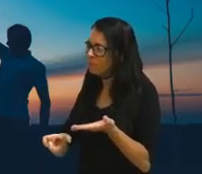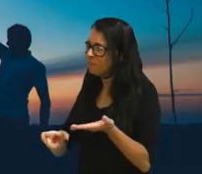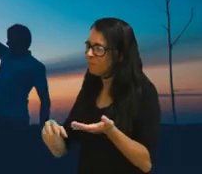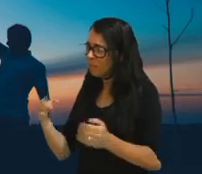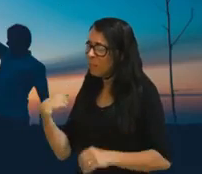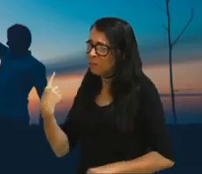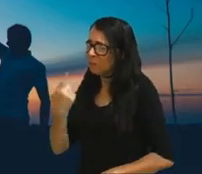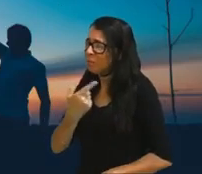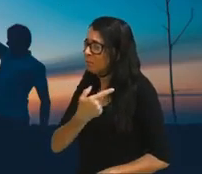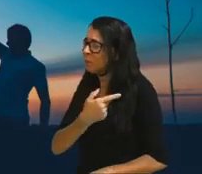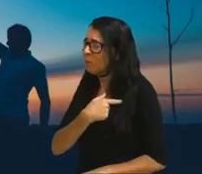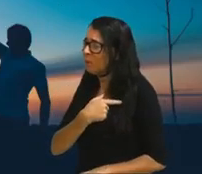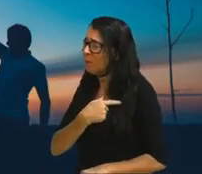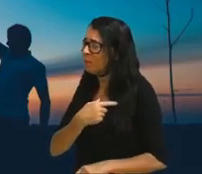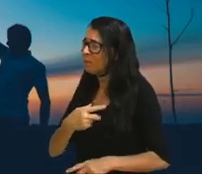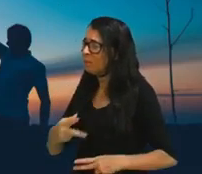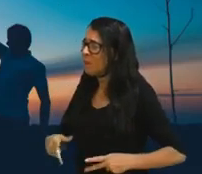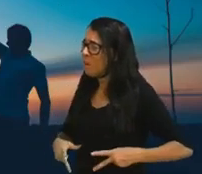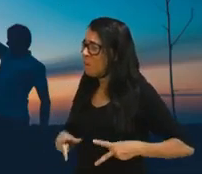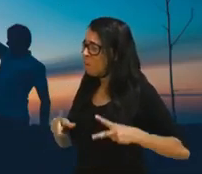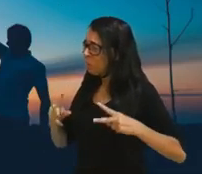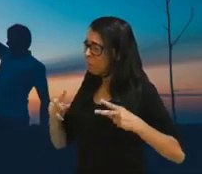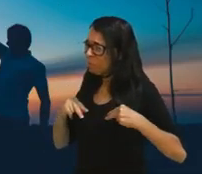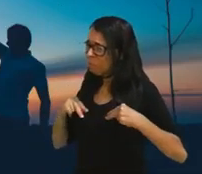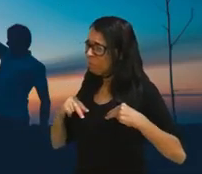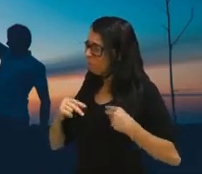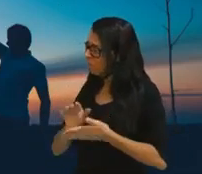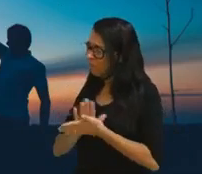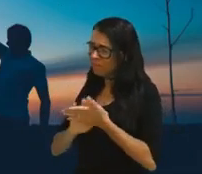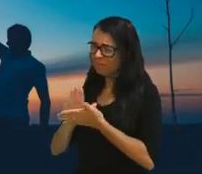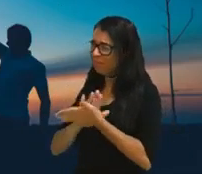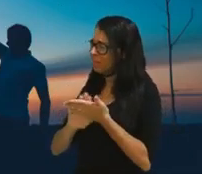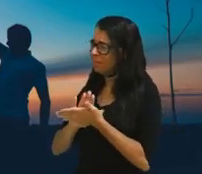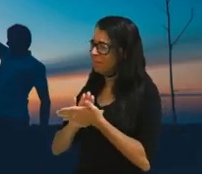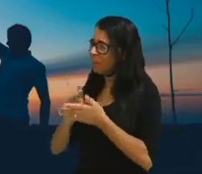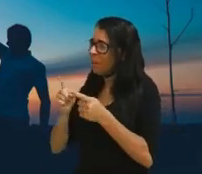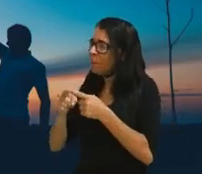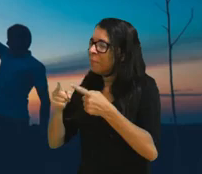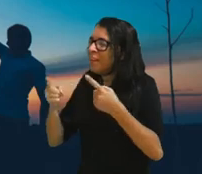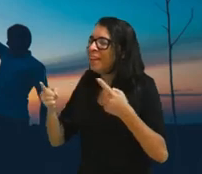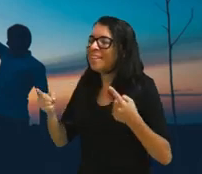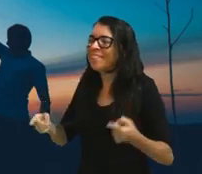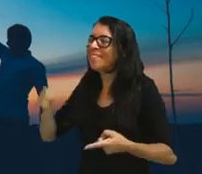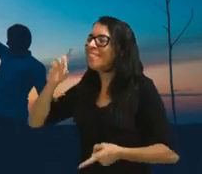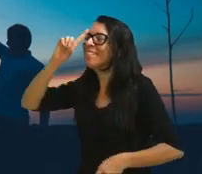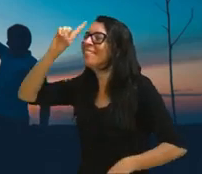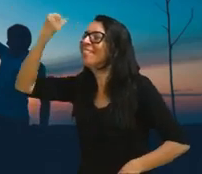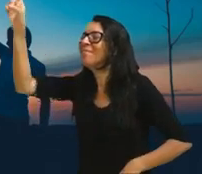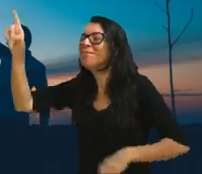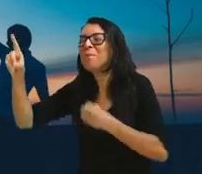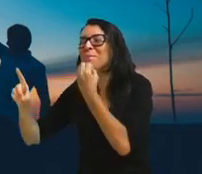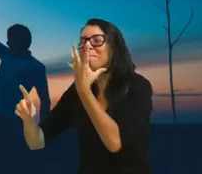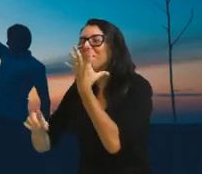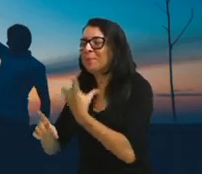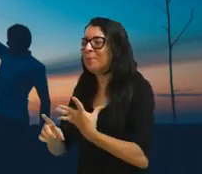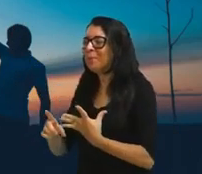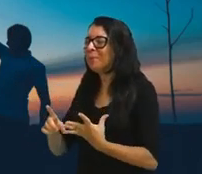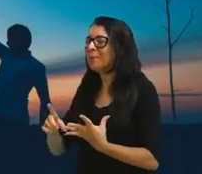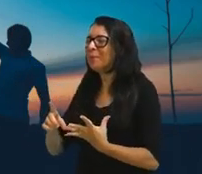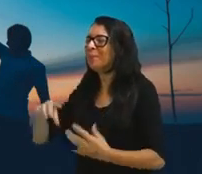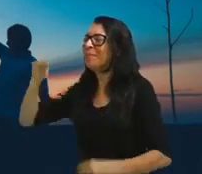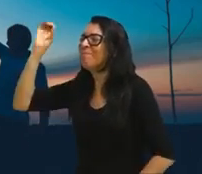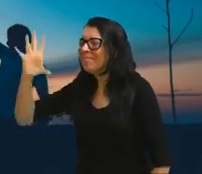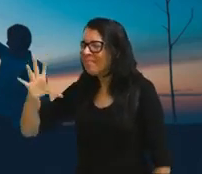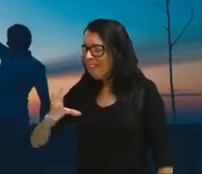mas o Senhor é o nosso Deus. O Senhor nos acolhe, o Senhor é bom. O Senhor é que nos salva nos